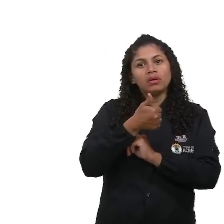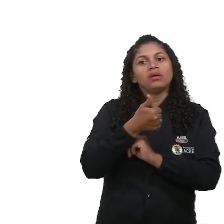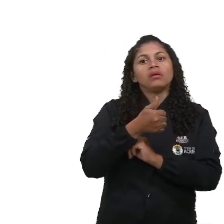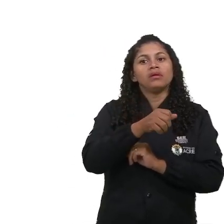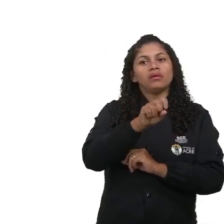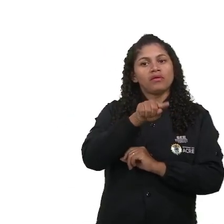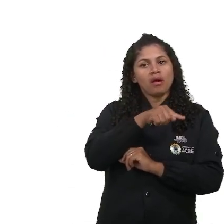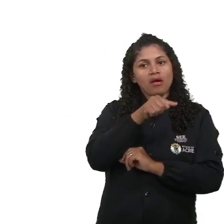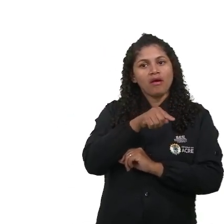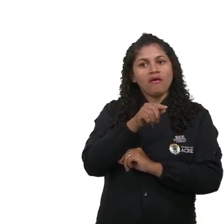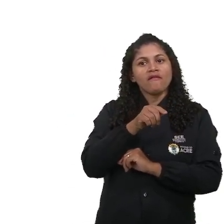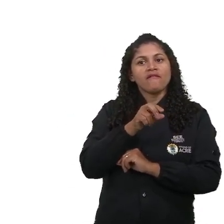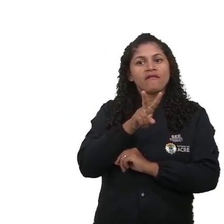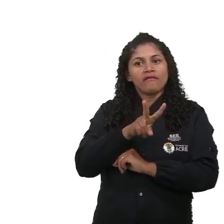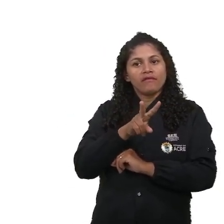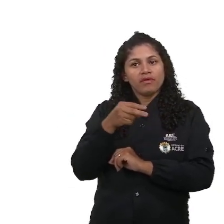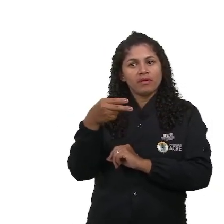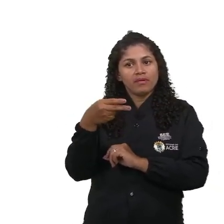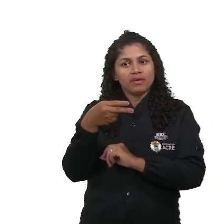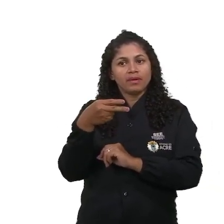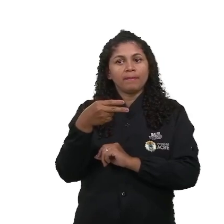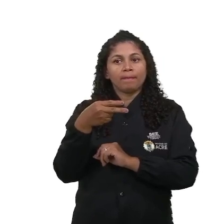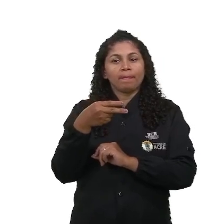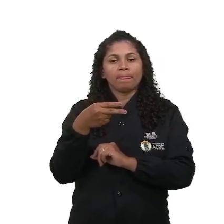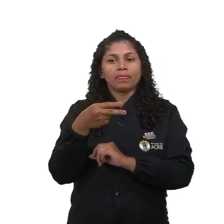E multiplicar pelas componentes do vetor.